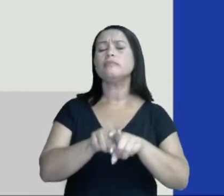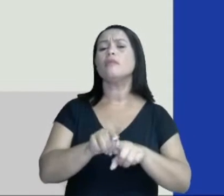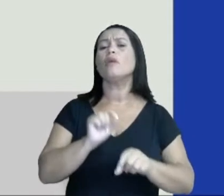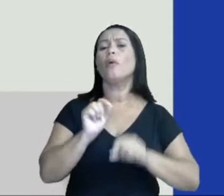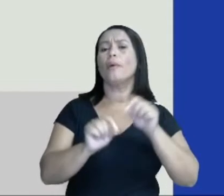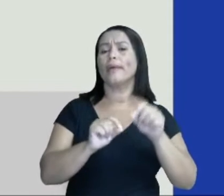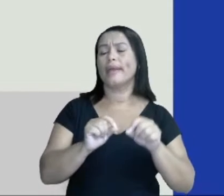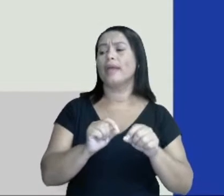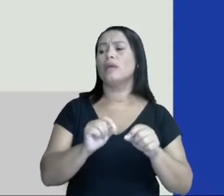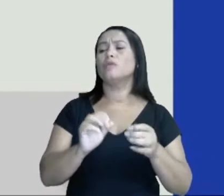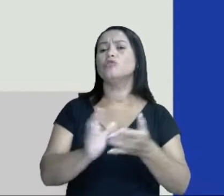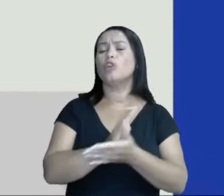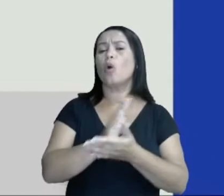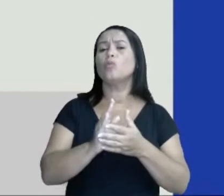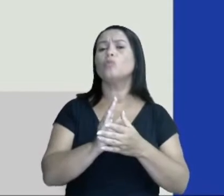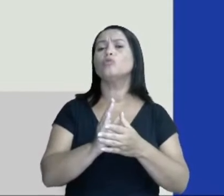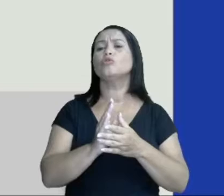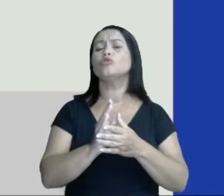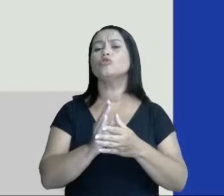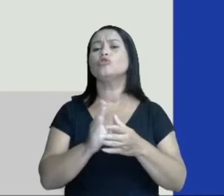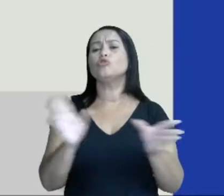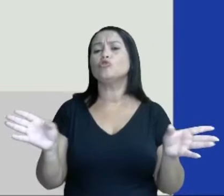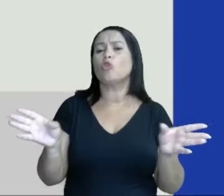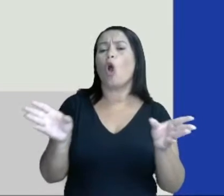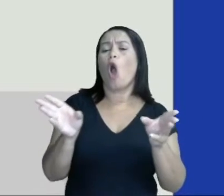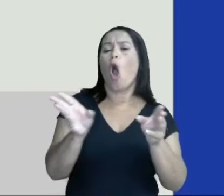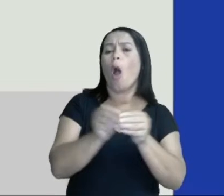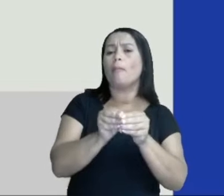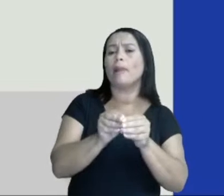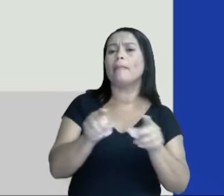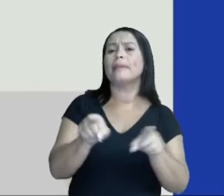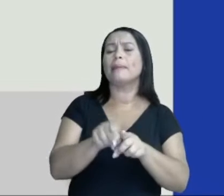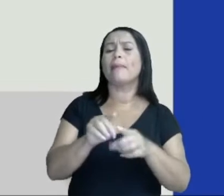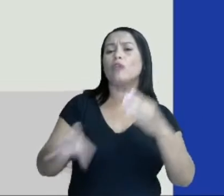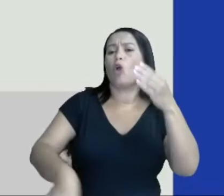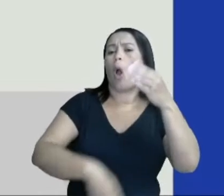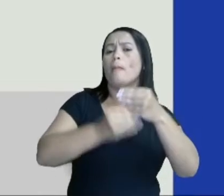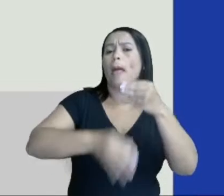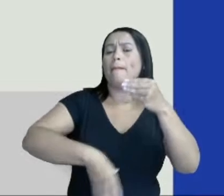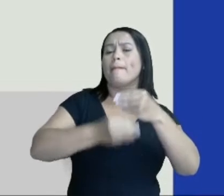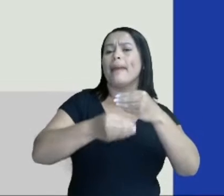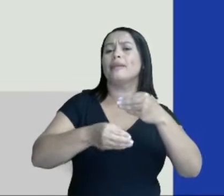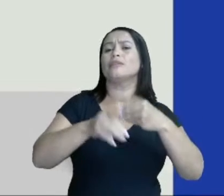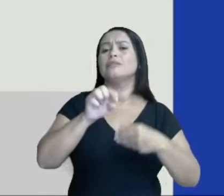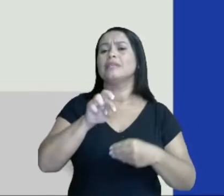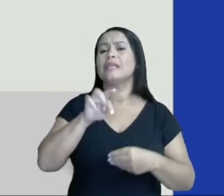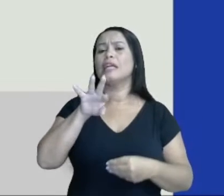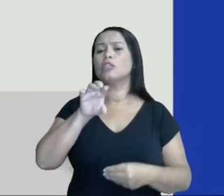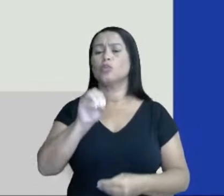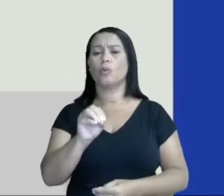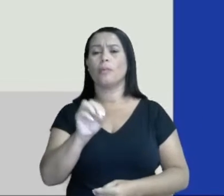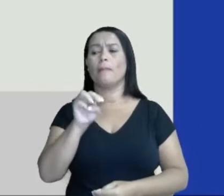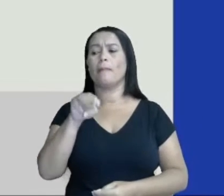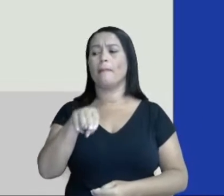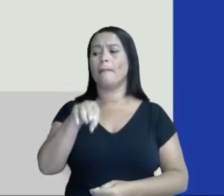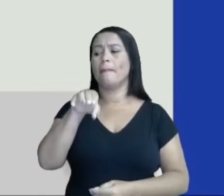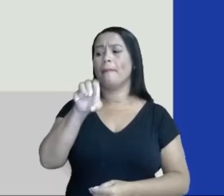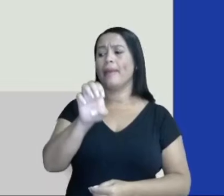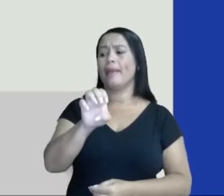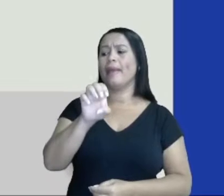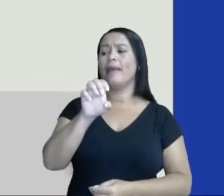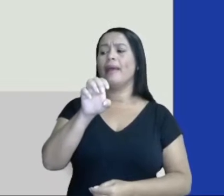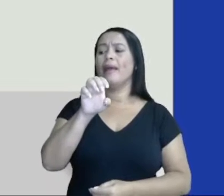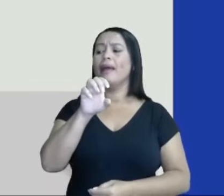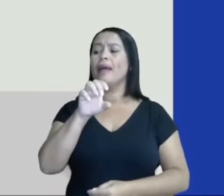de complemento indireto também, ó, me, te, le,